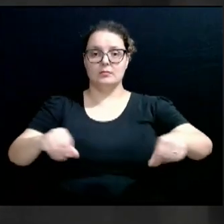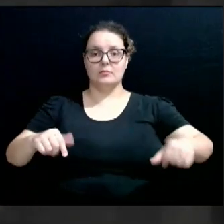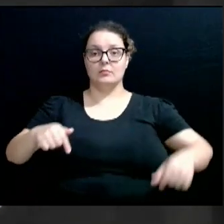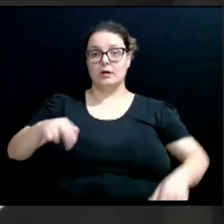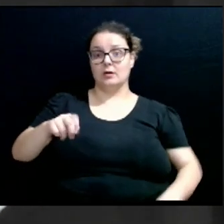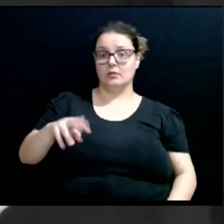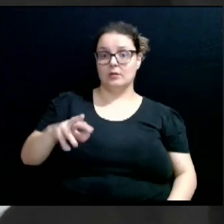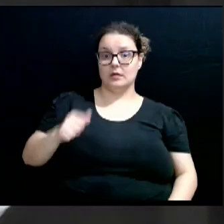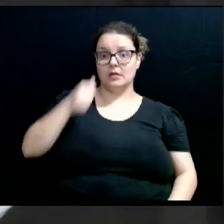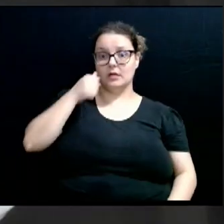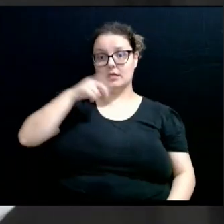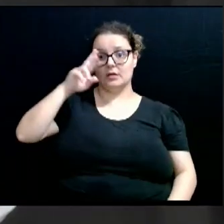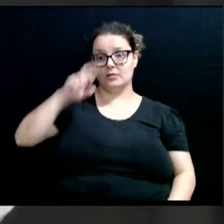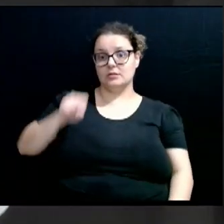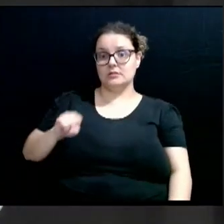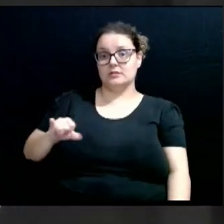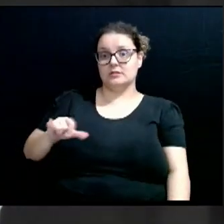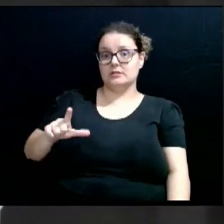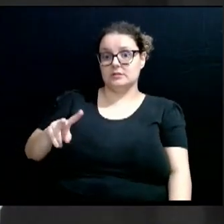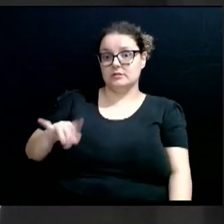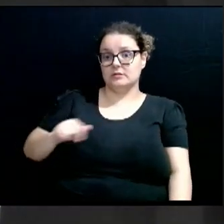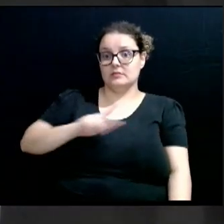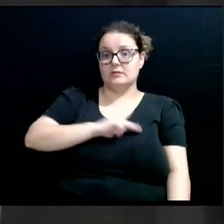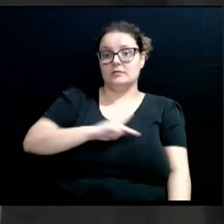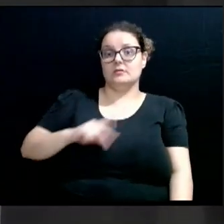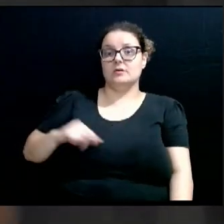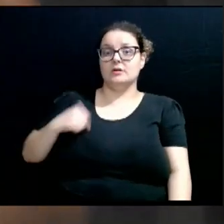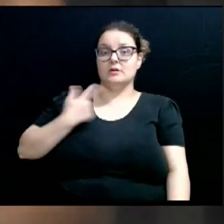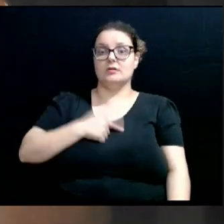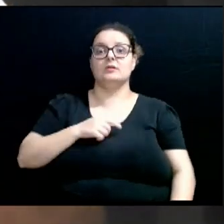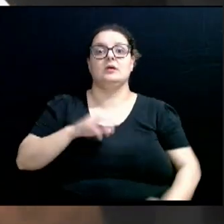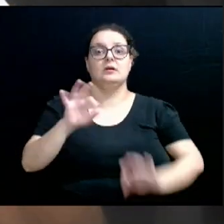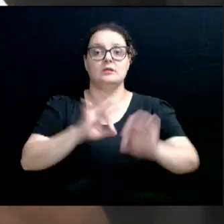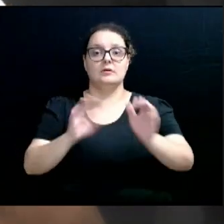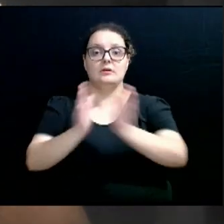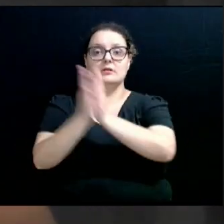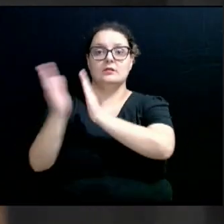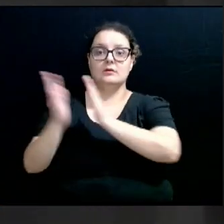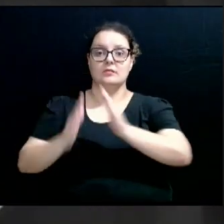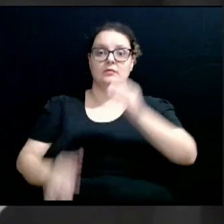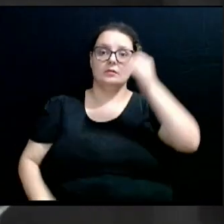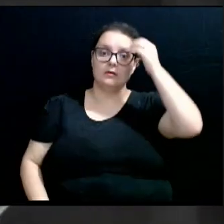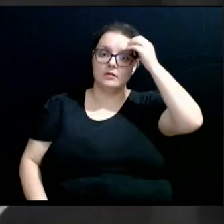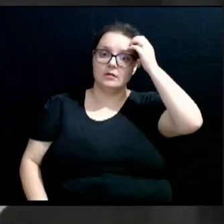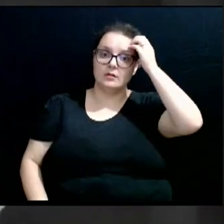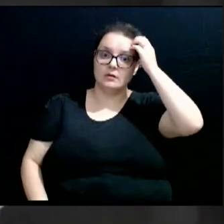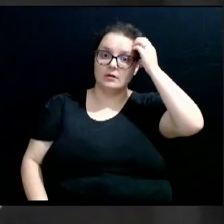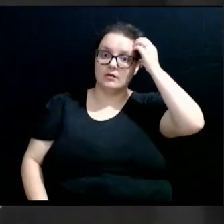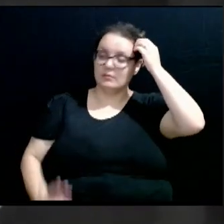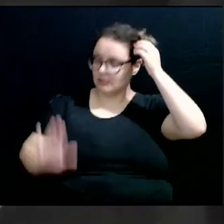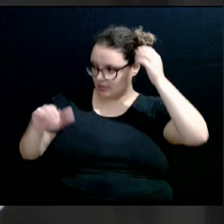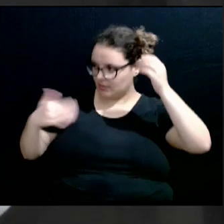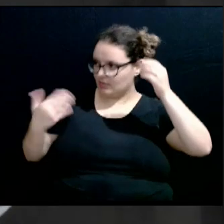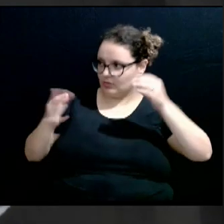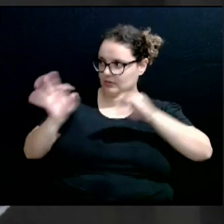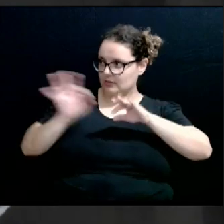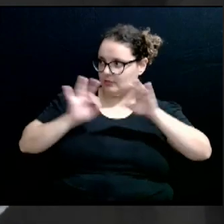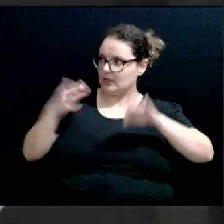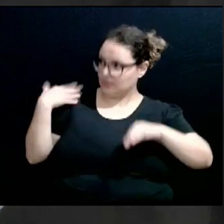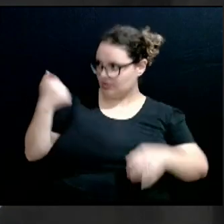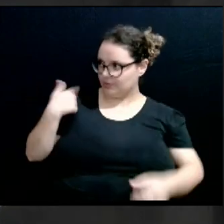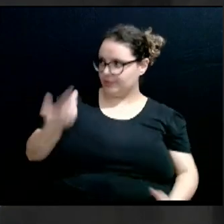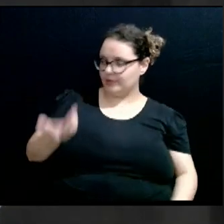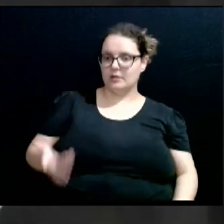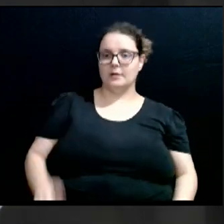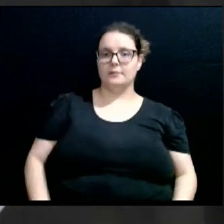Living, que era presidente, falou, nós vamos montar uma biblioteca. Eu falei, quando for montar a biblioteca, me chama. E ela me chamou. E